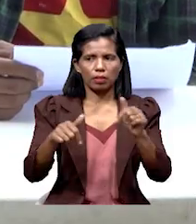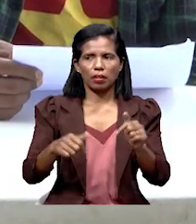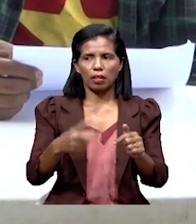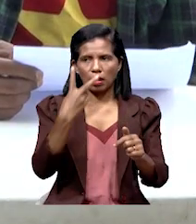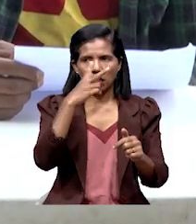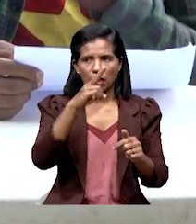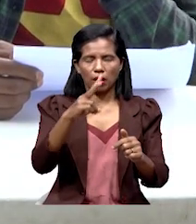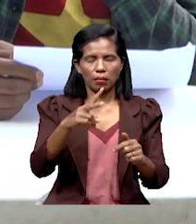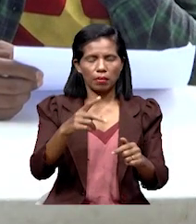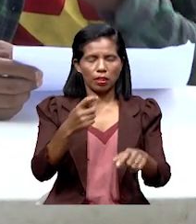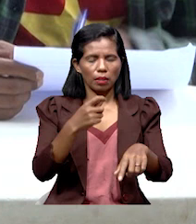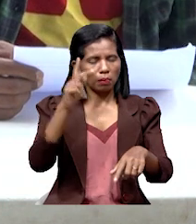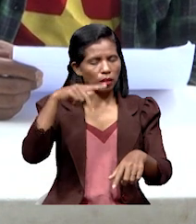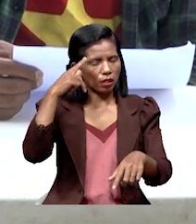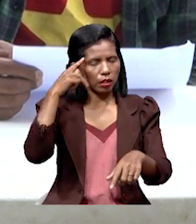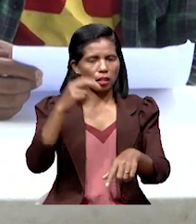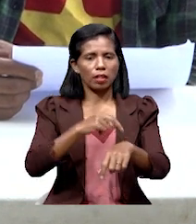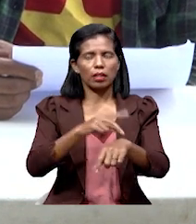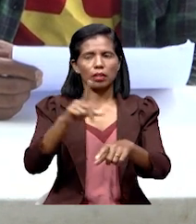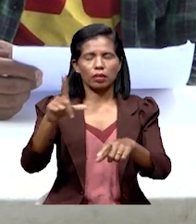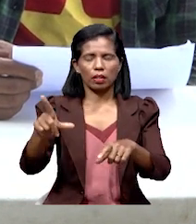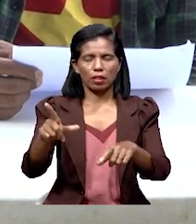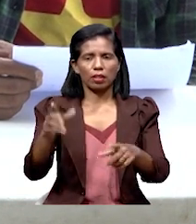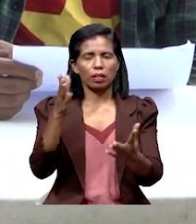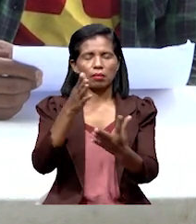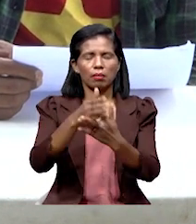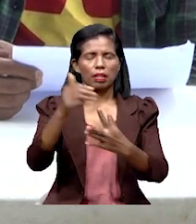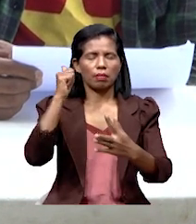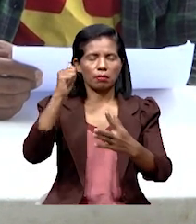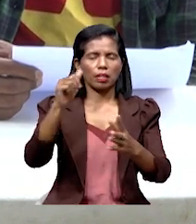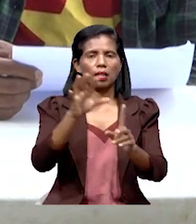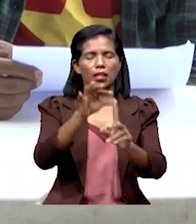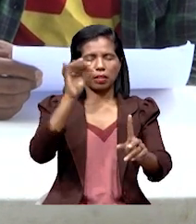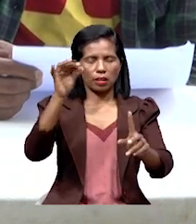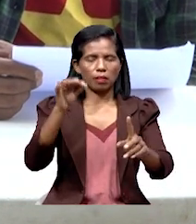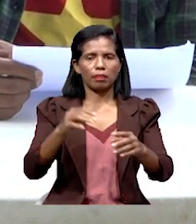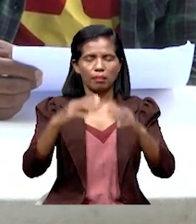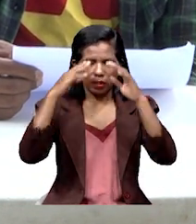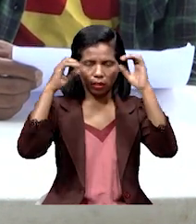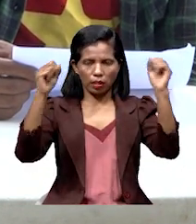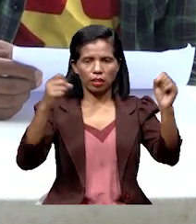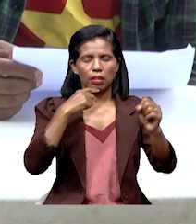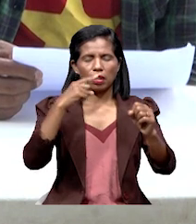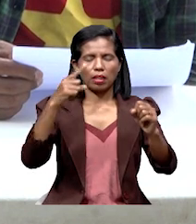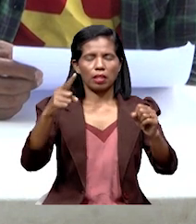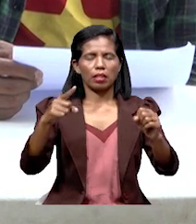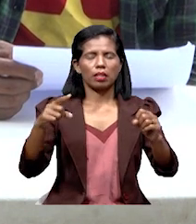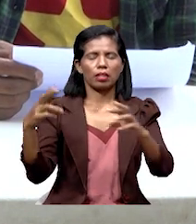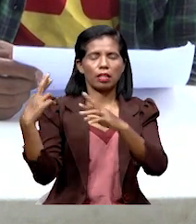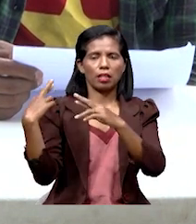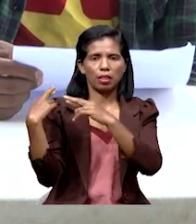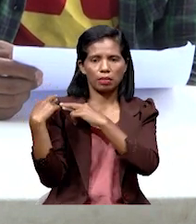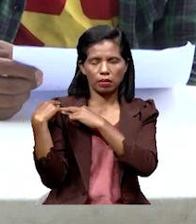politika nasional, nebe tama ba kampanye elisang presidensial, consideramos que importante presidente